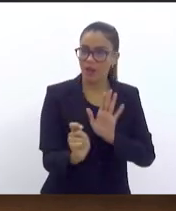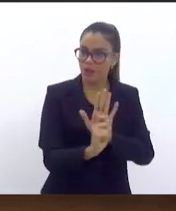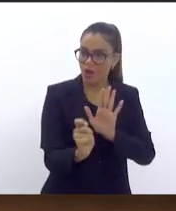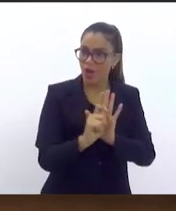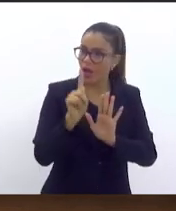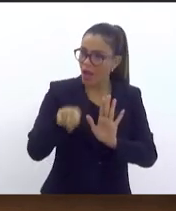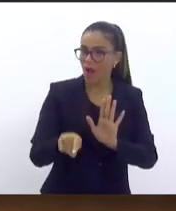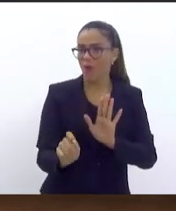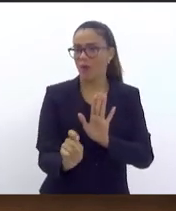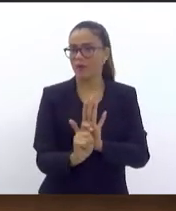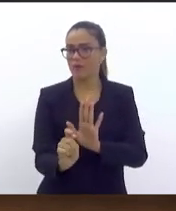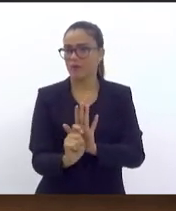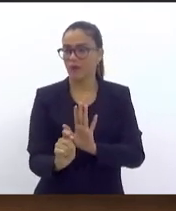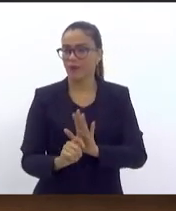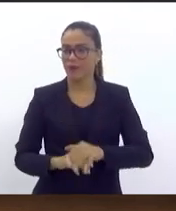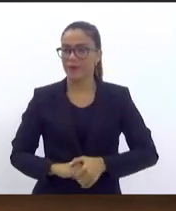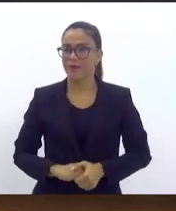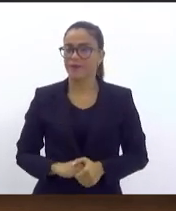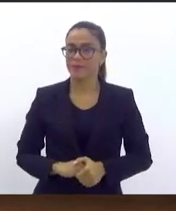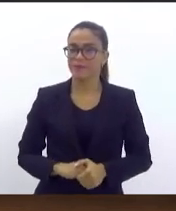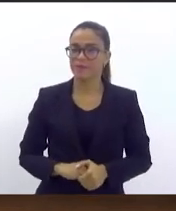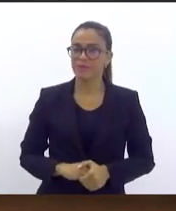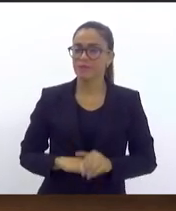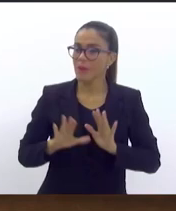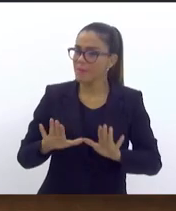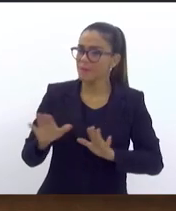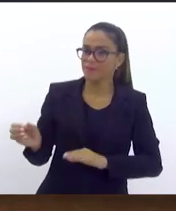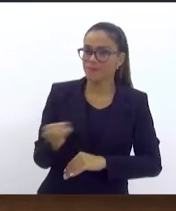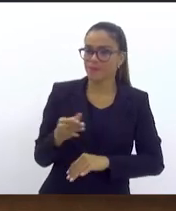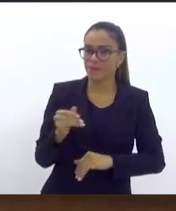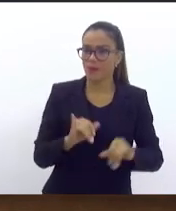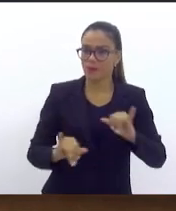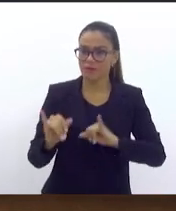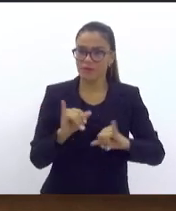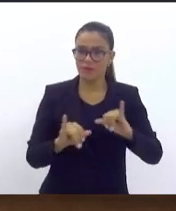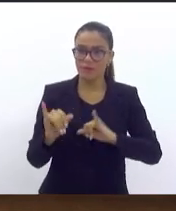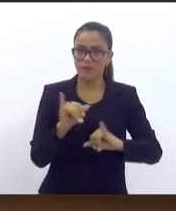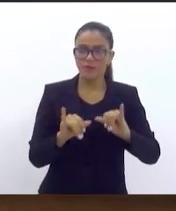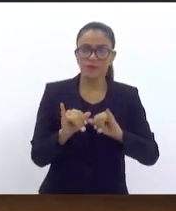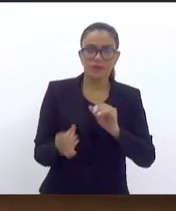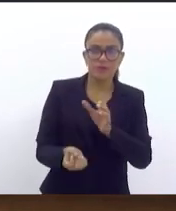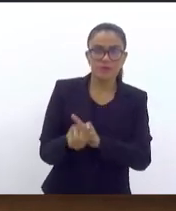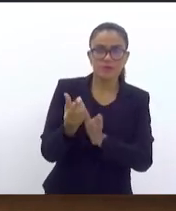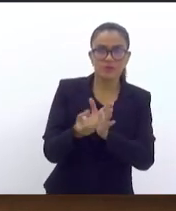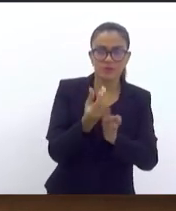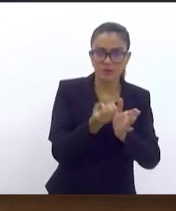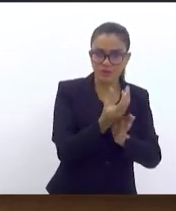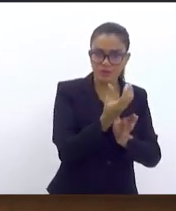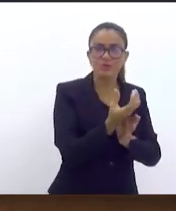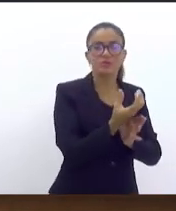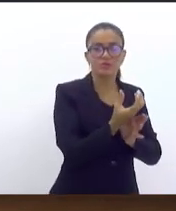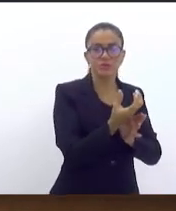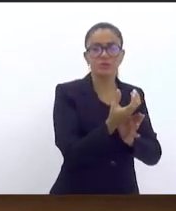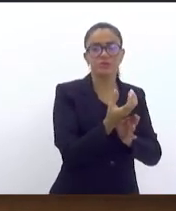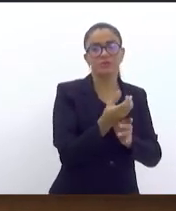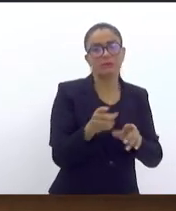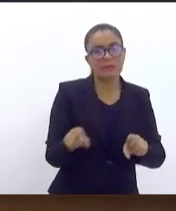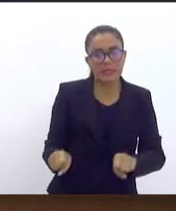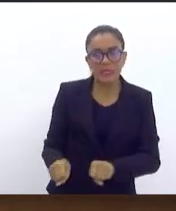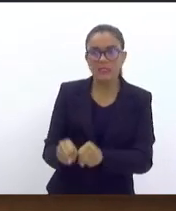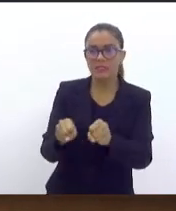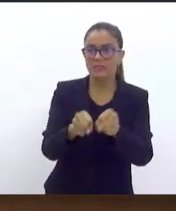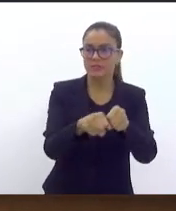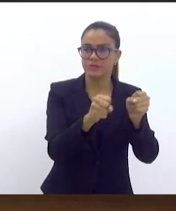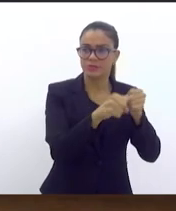droga mas essa nova substância que Tem surgido tem destruído